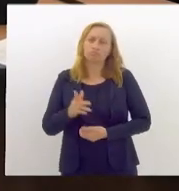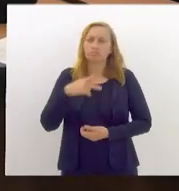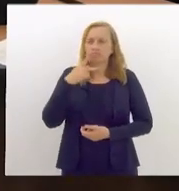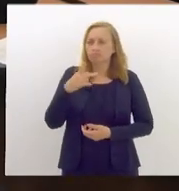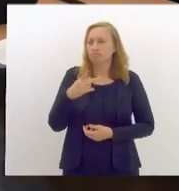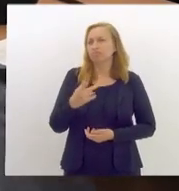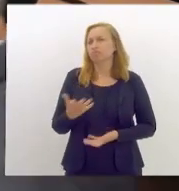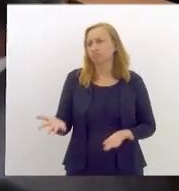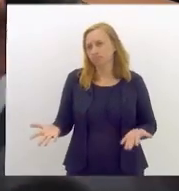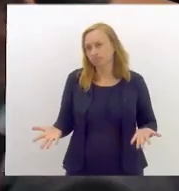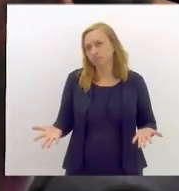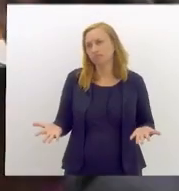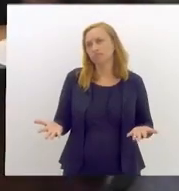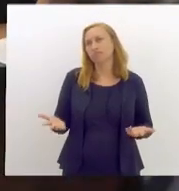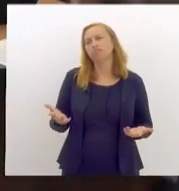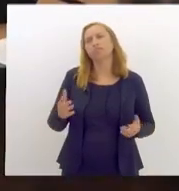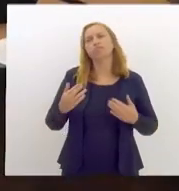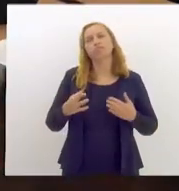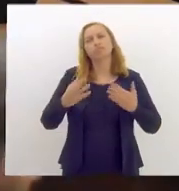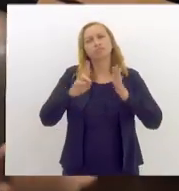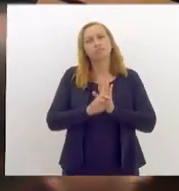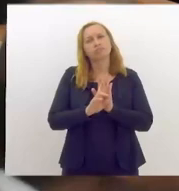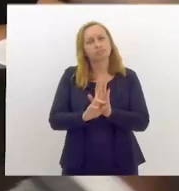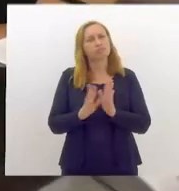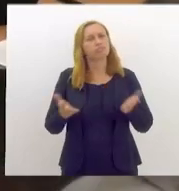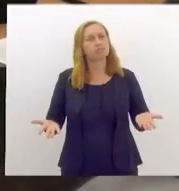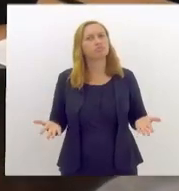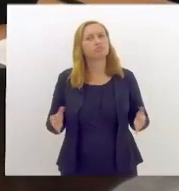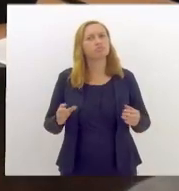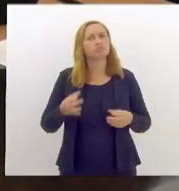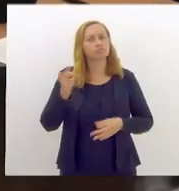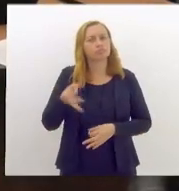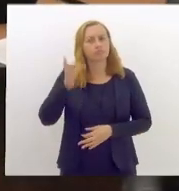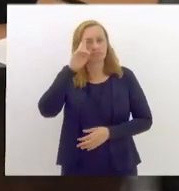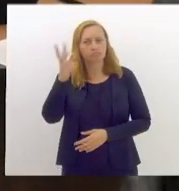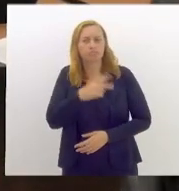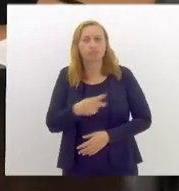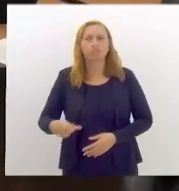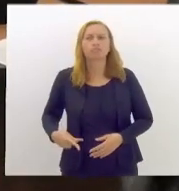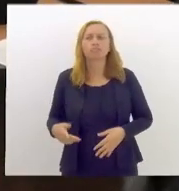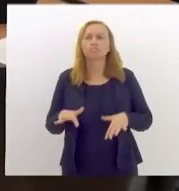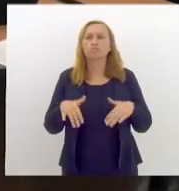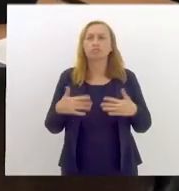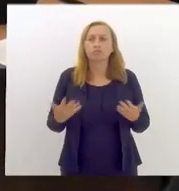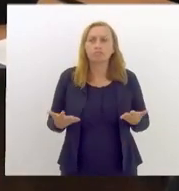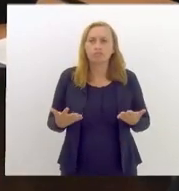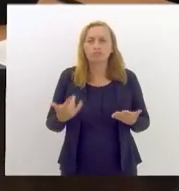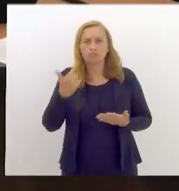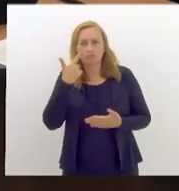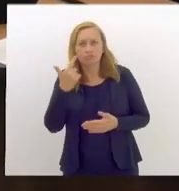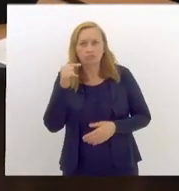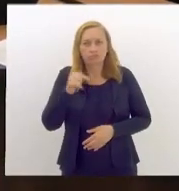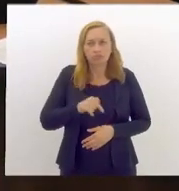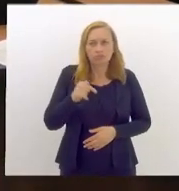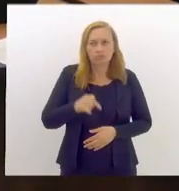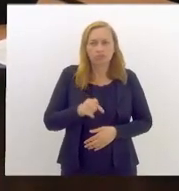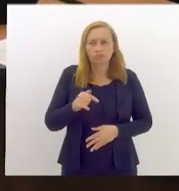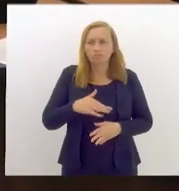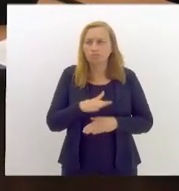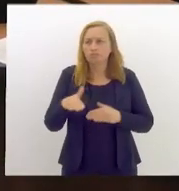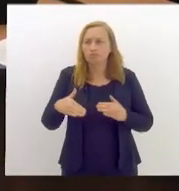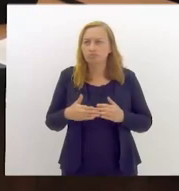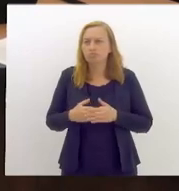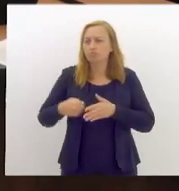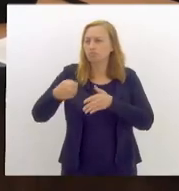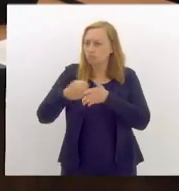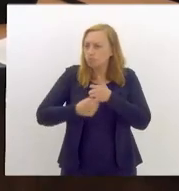o mínimo do que que isso representa É claro se o presidente que quando vemos aqui toda